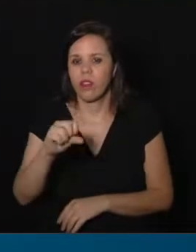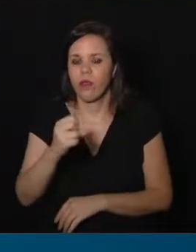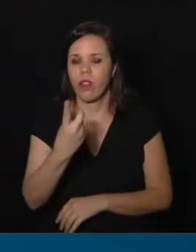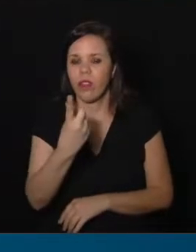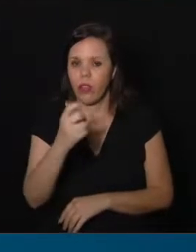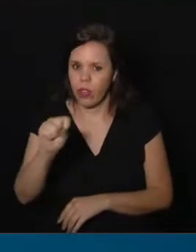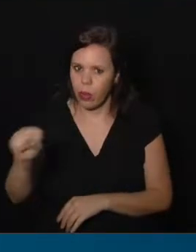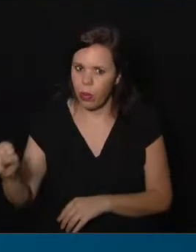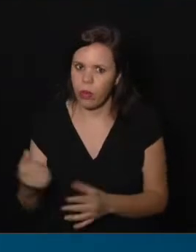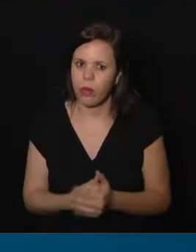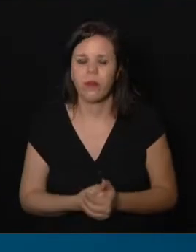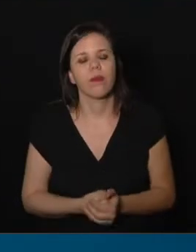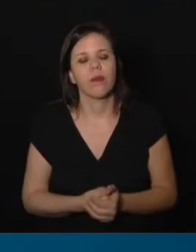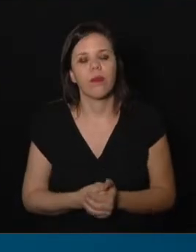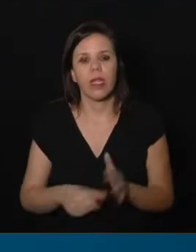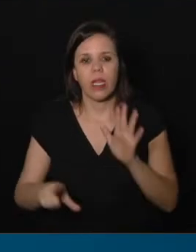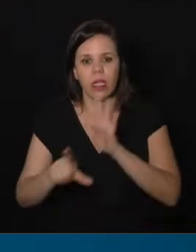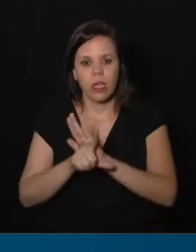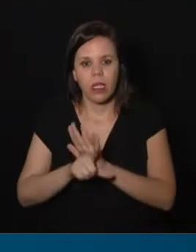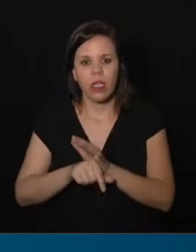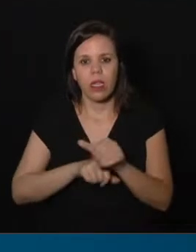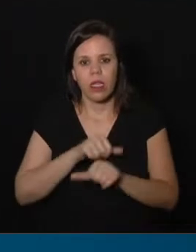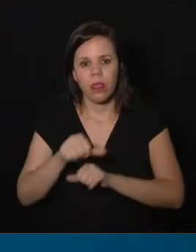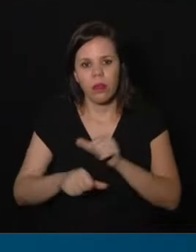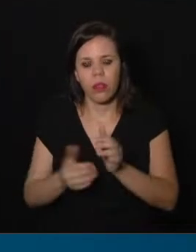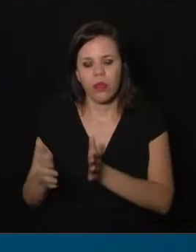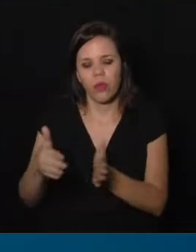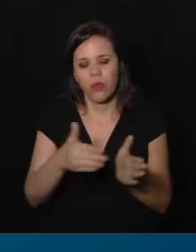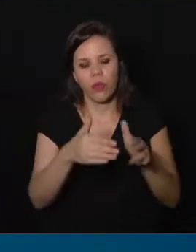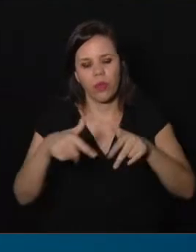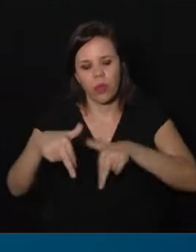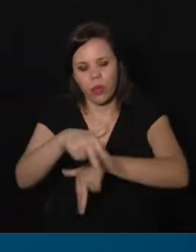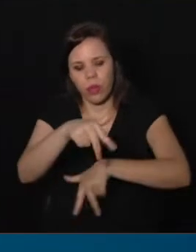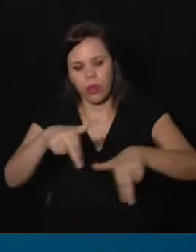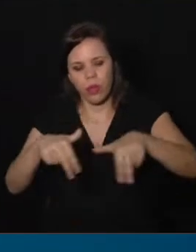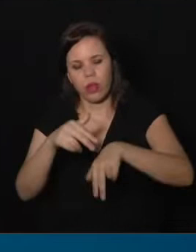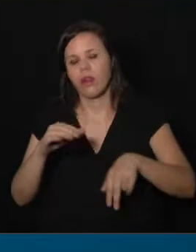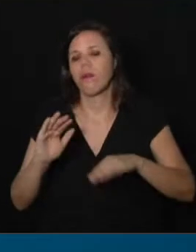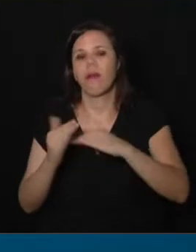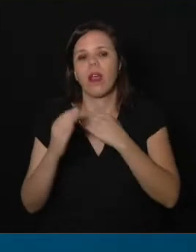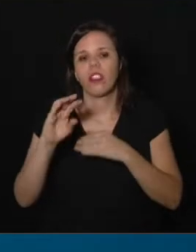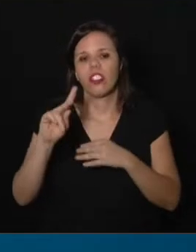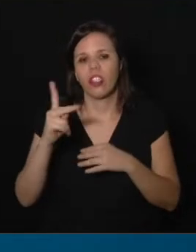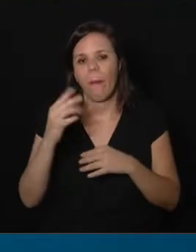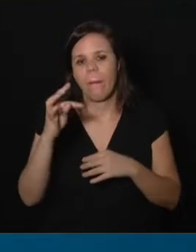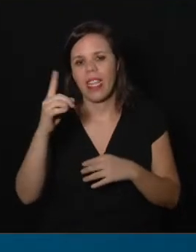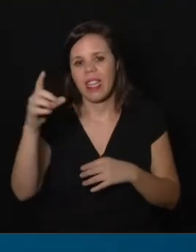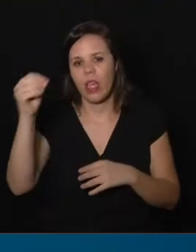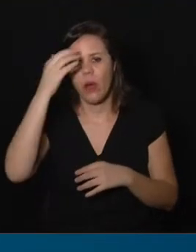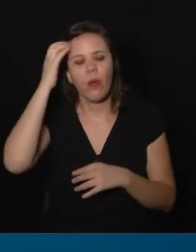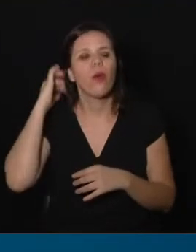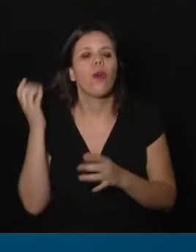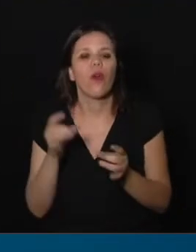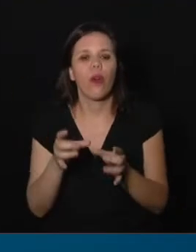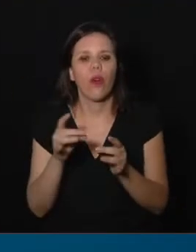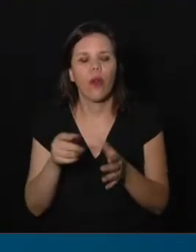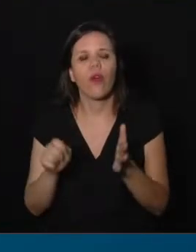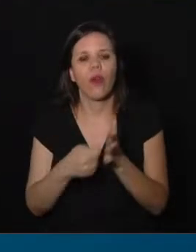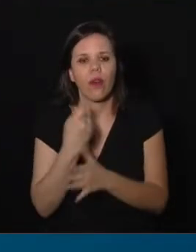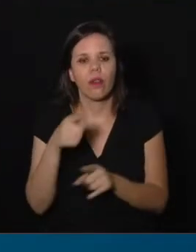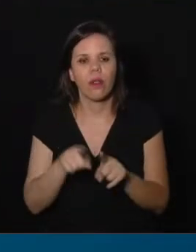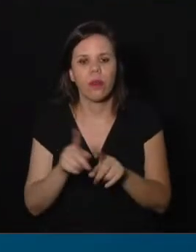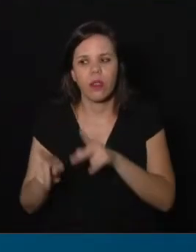1998. Essa lei desafetou passagens de pedestres do Jardim Chapadão e autorizou a venda para proprietários vizinhos a